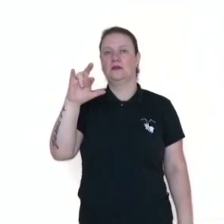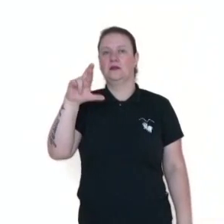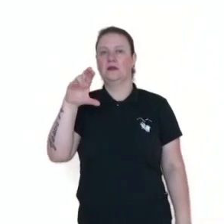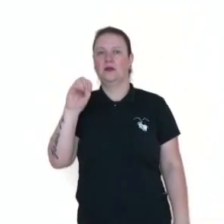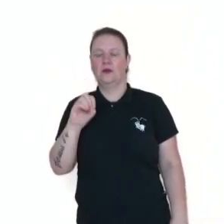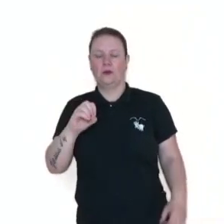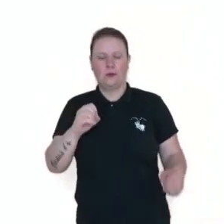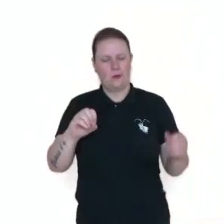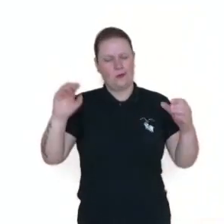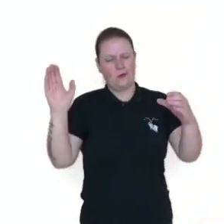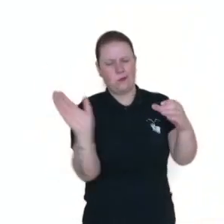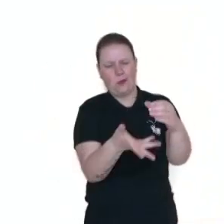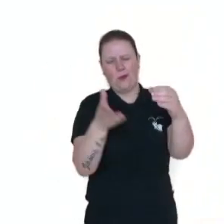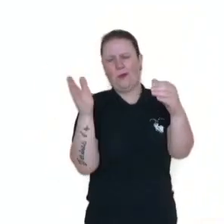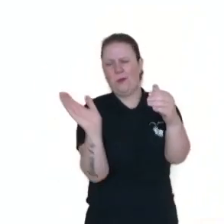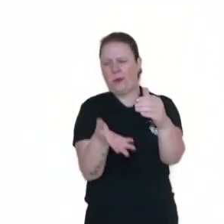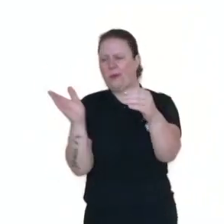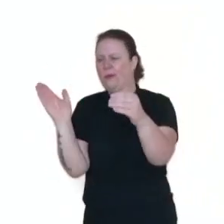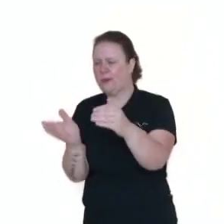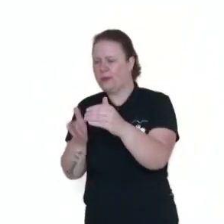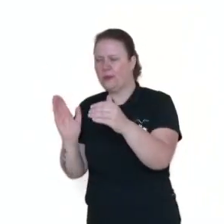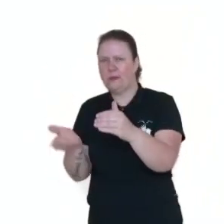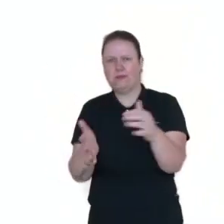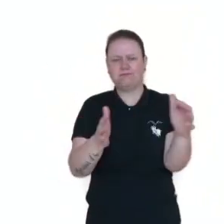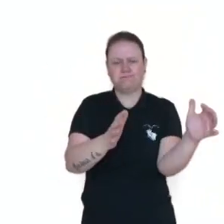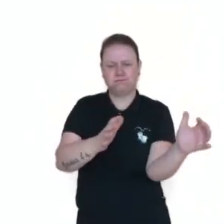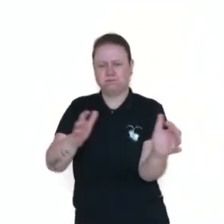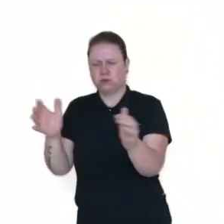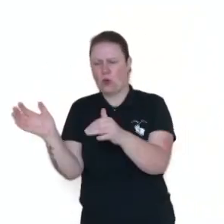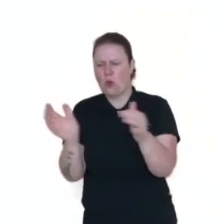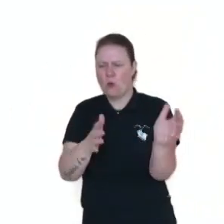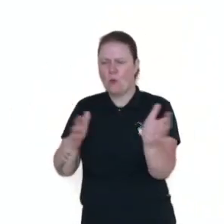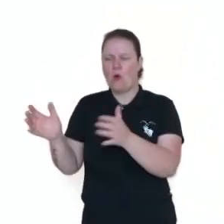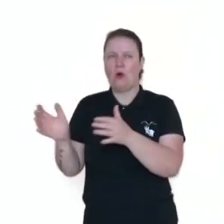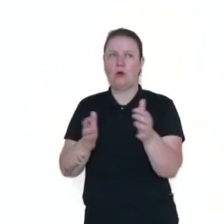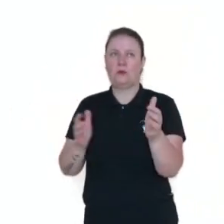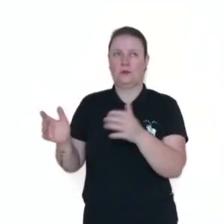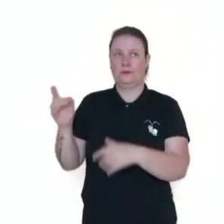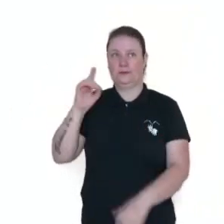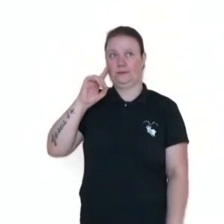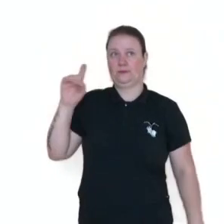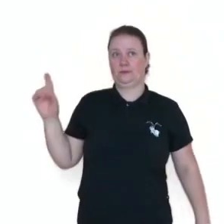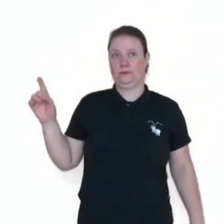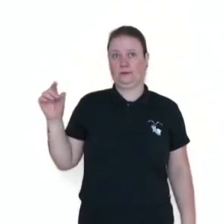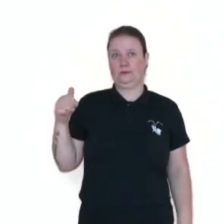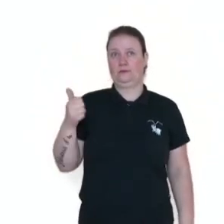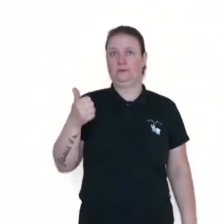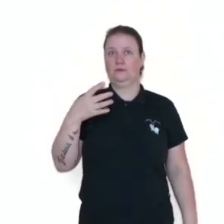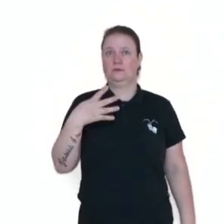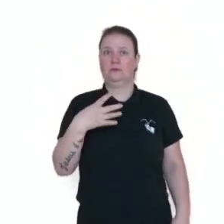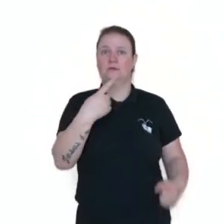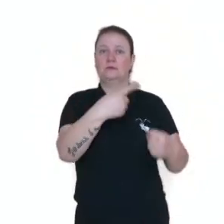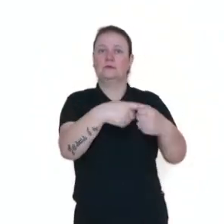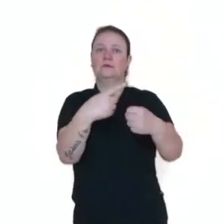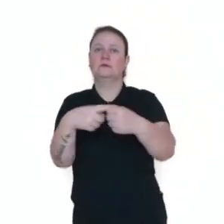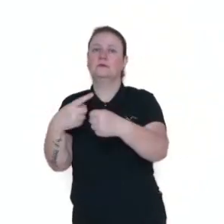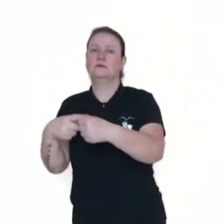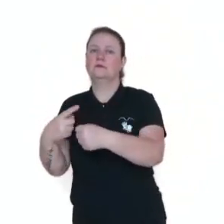14 municípios paranaenses ultrapassam 1 bilhão em valor bruto da